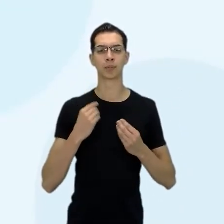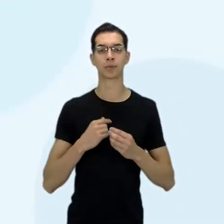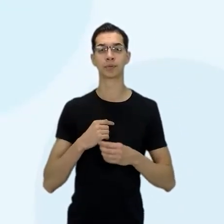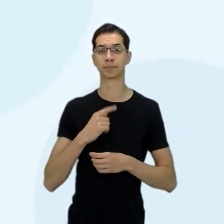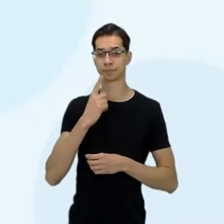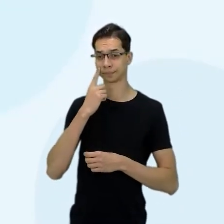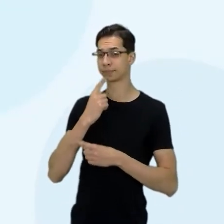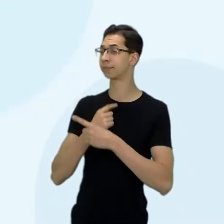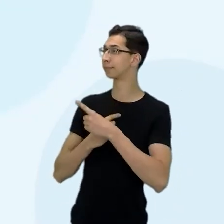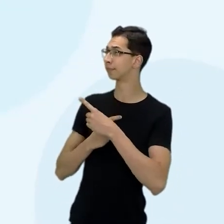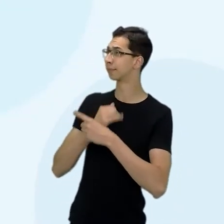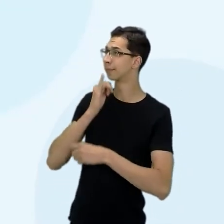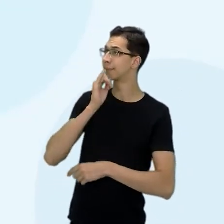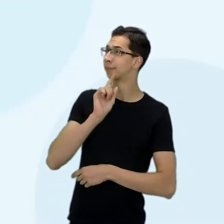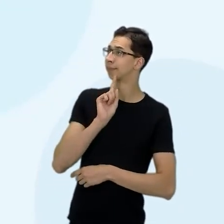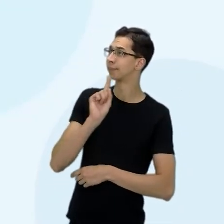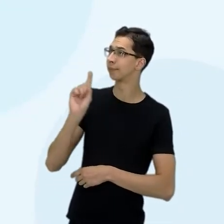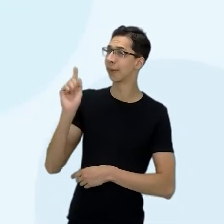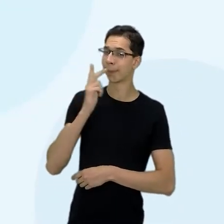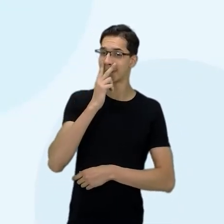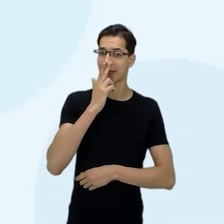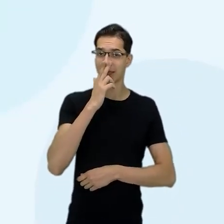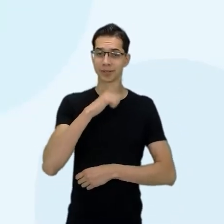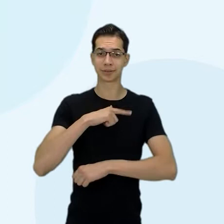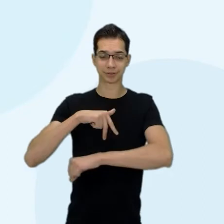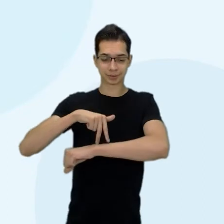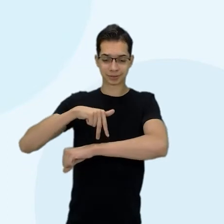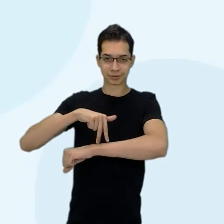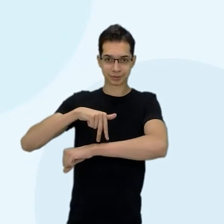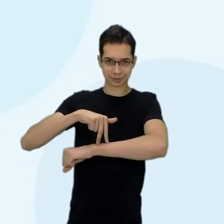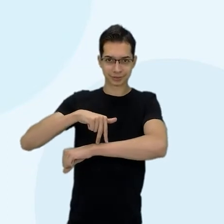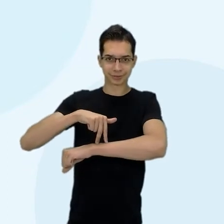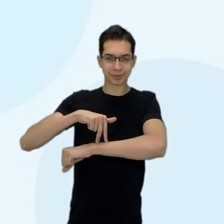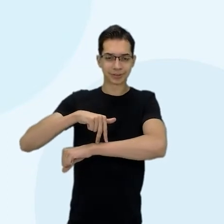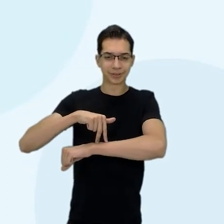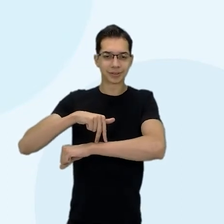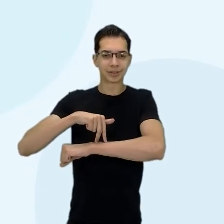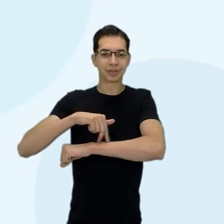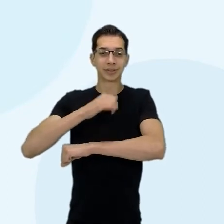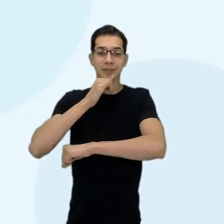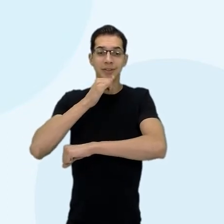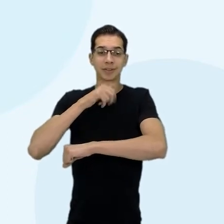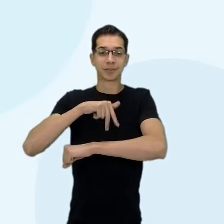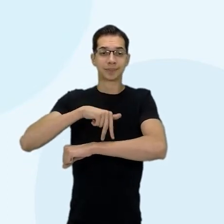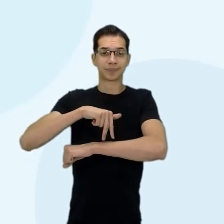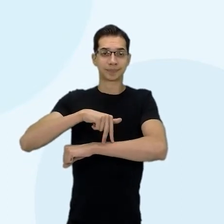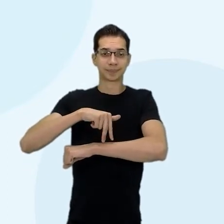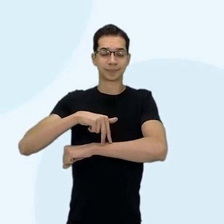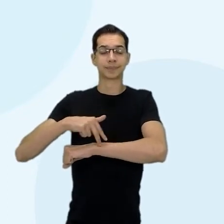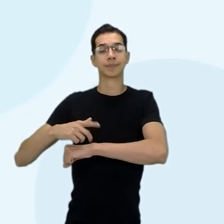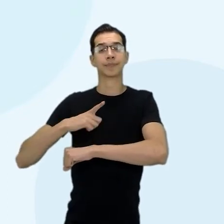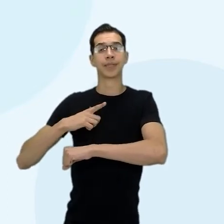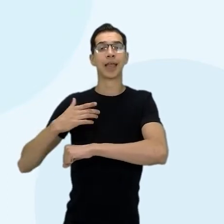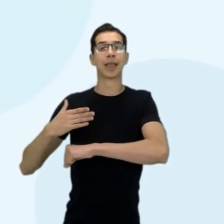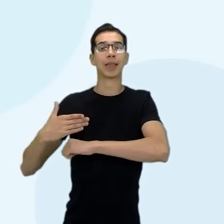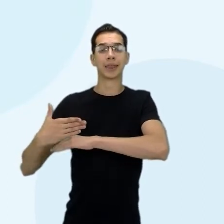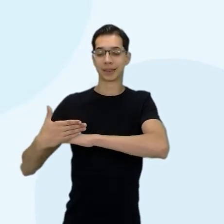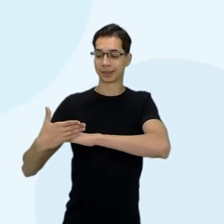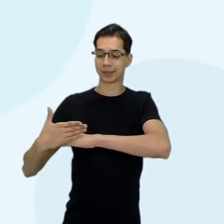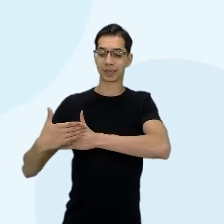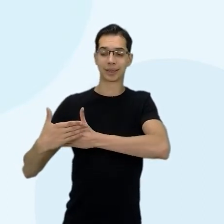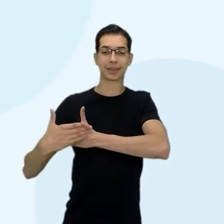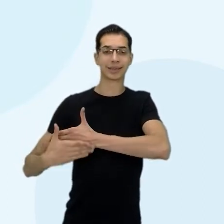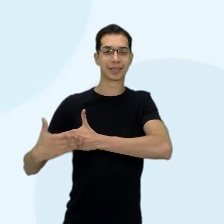né? Ele passa por mim. Então, se a plataforma, por exemplo, for aqui, ó, nesse ponto,